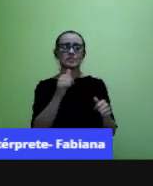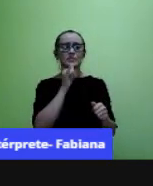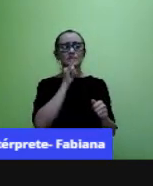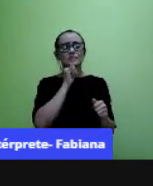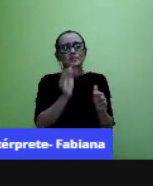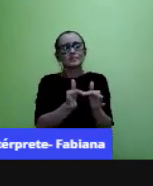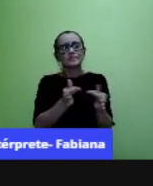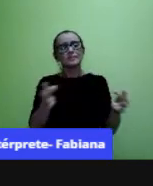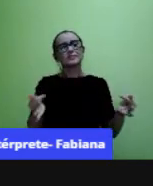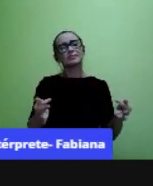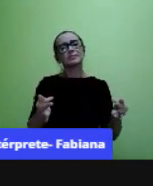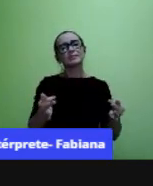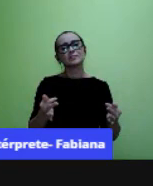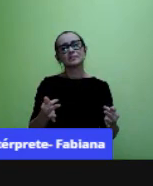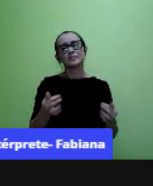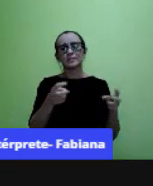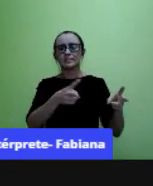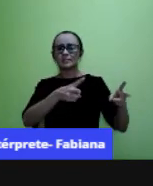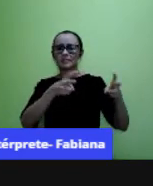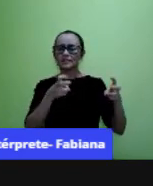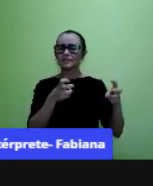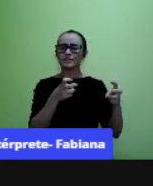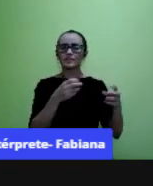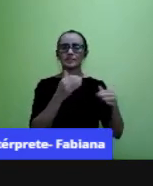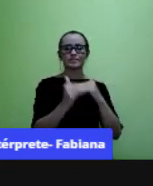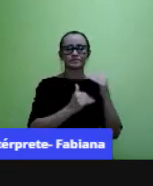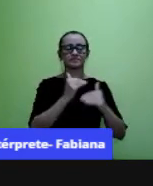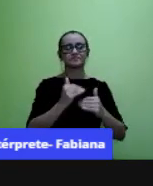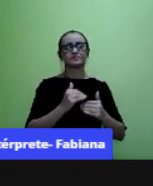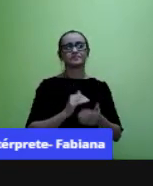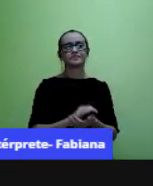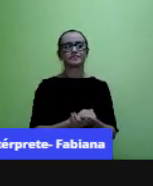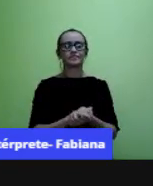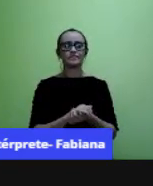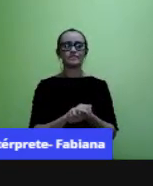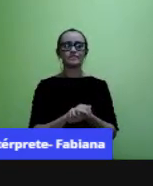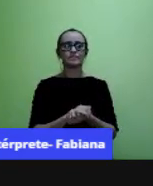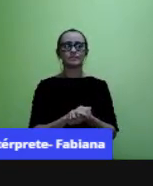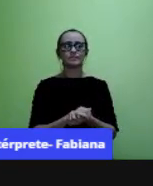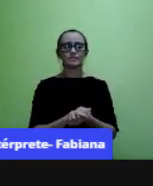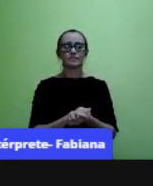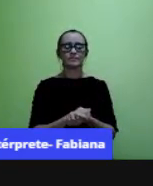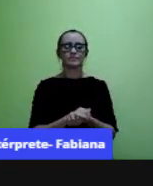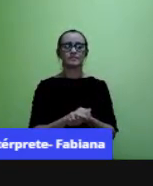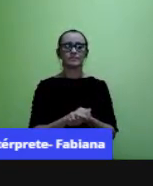ter uma ideia da progressão. Próximo slide.